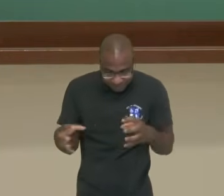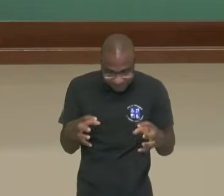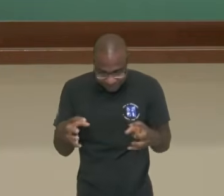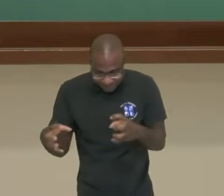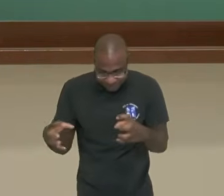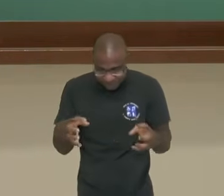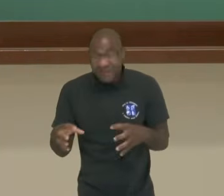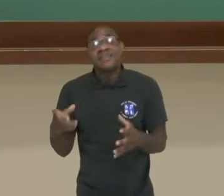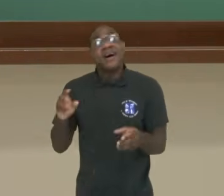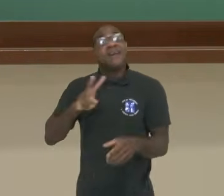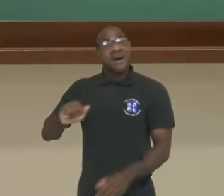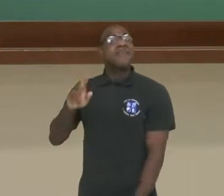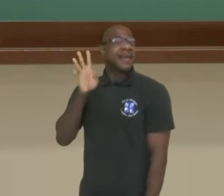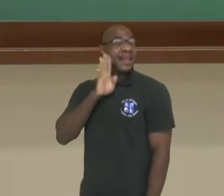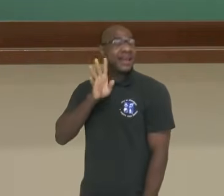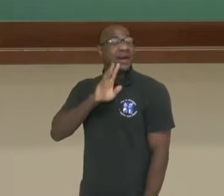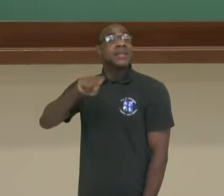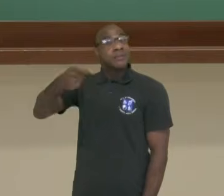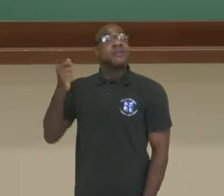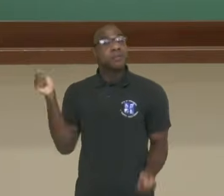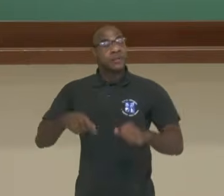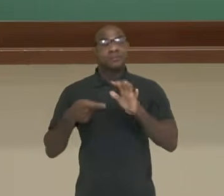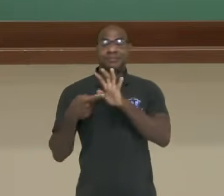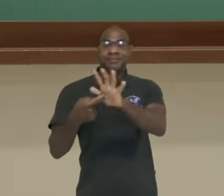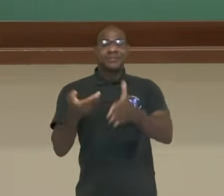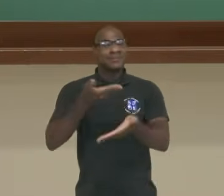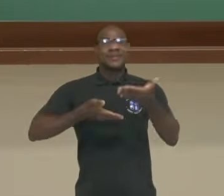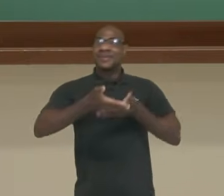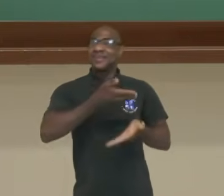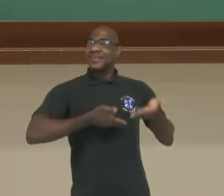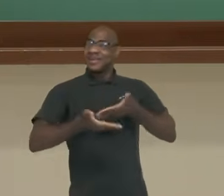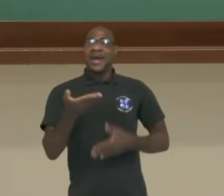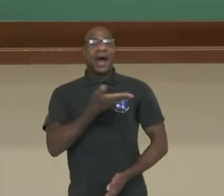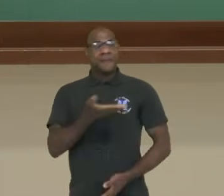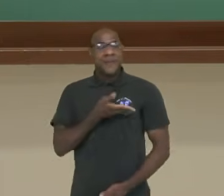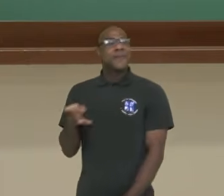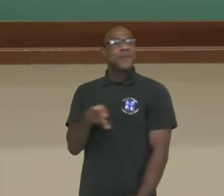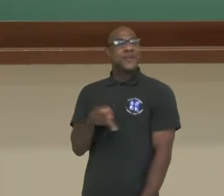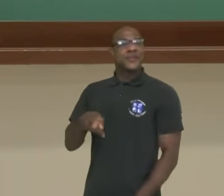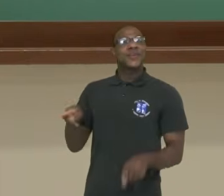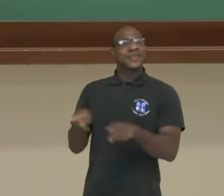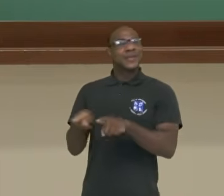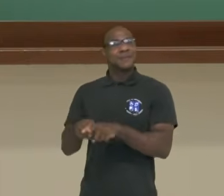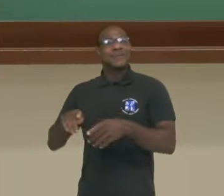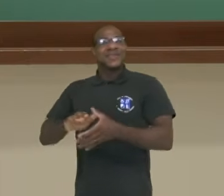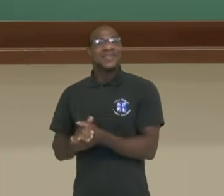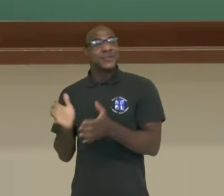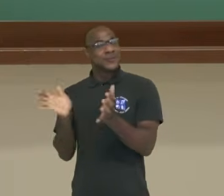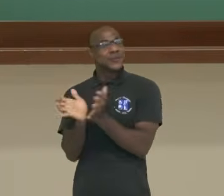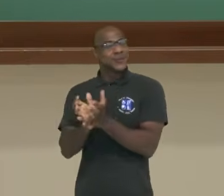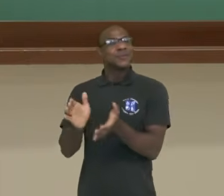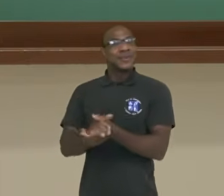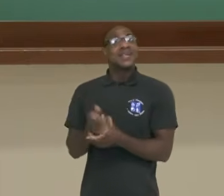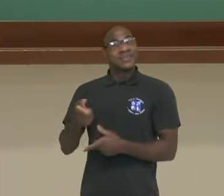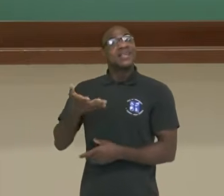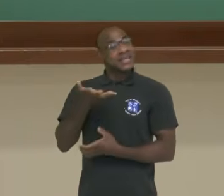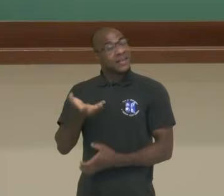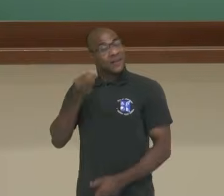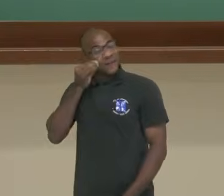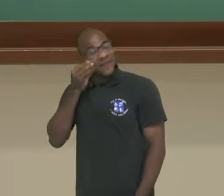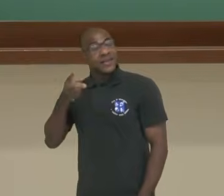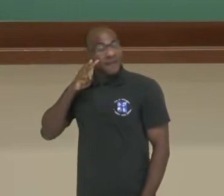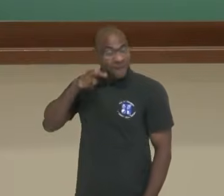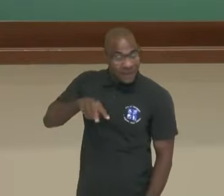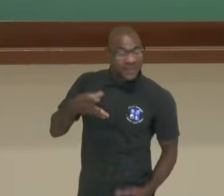legal, porque depois você vai poder socializar, você vai compartilhar com os teus colegas de turma, né, que não vão estar aí com você. Vocês